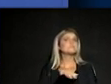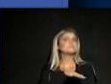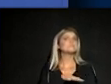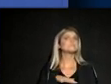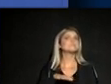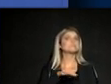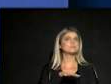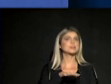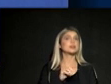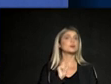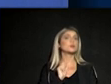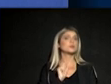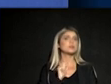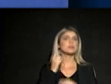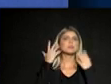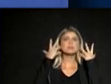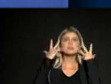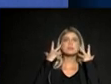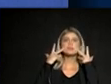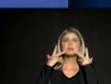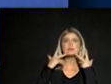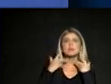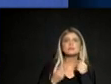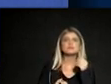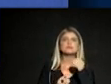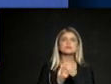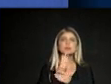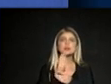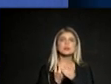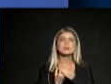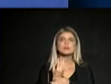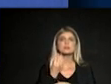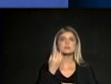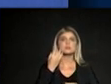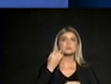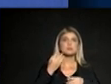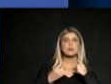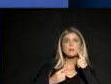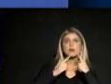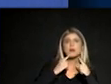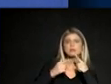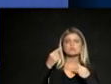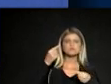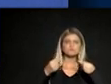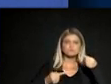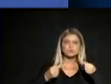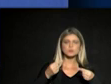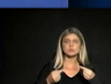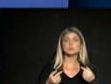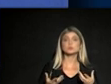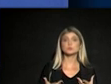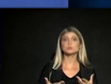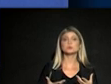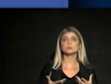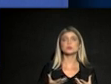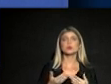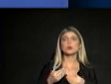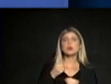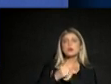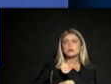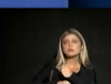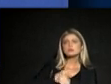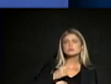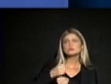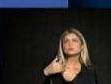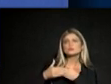naturalmente enseja um debate sobre modelos econômicos, sobre o que vai acontecer ao longo dos próximos